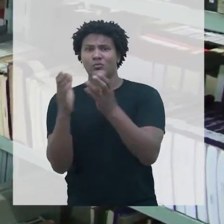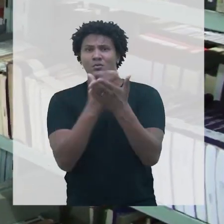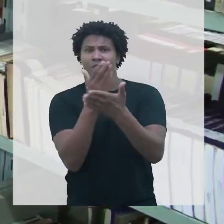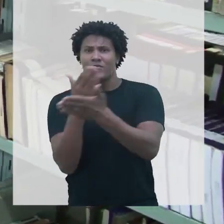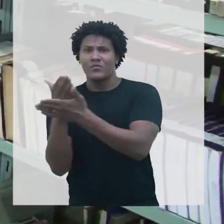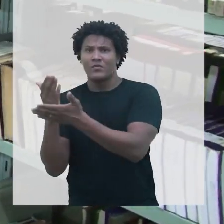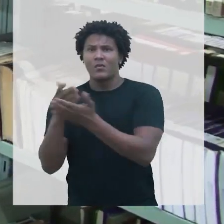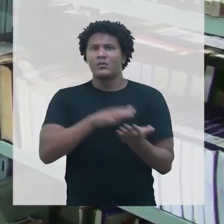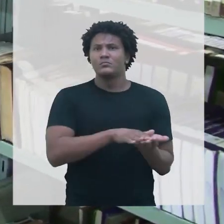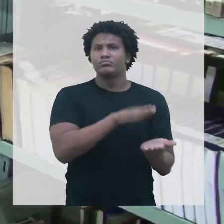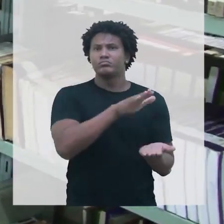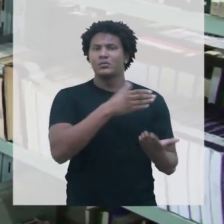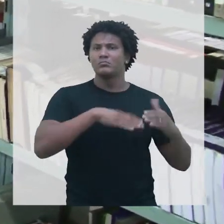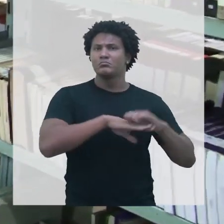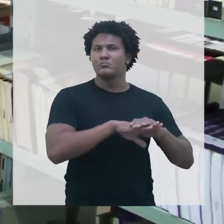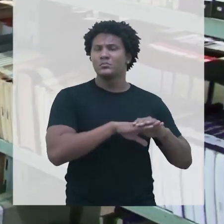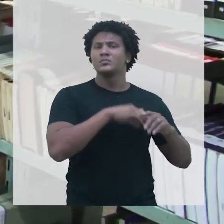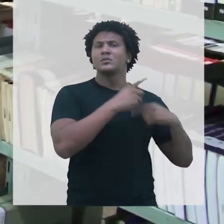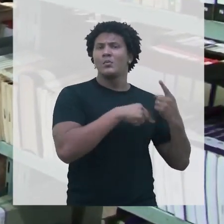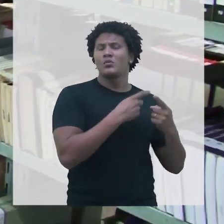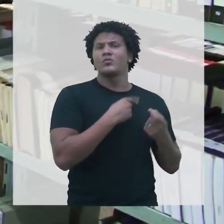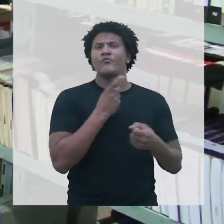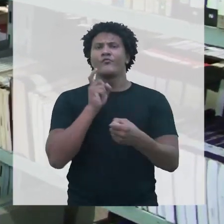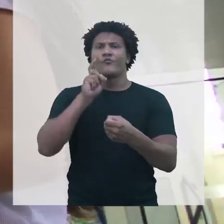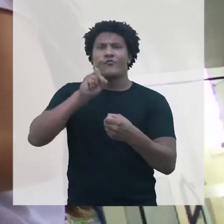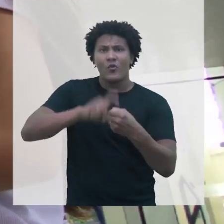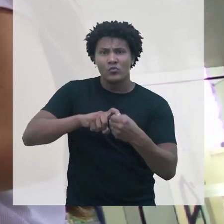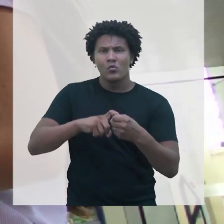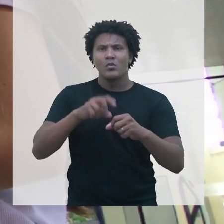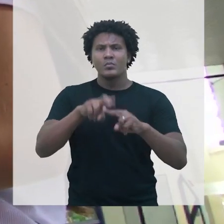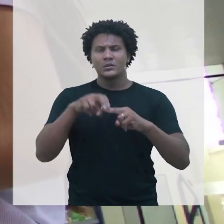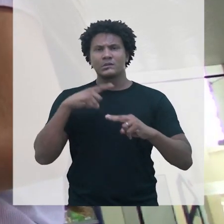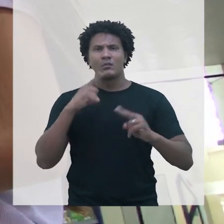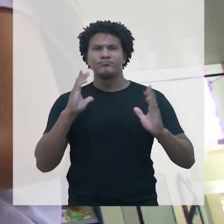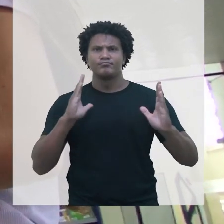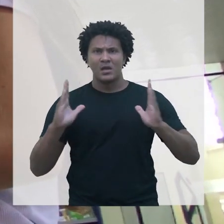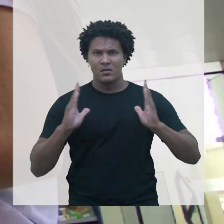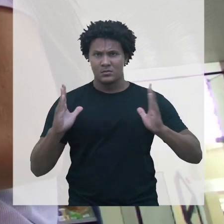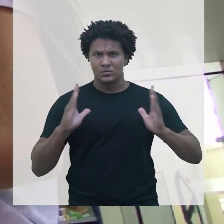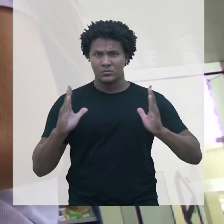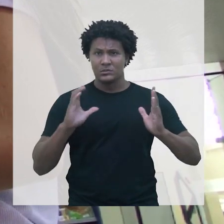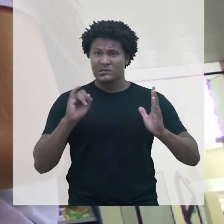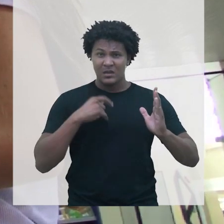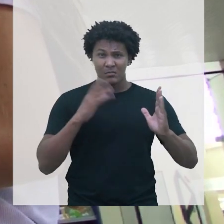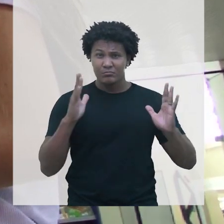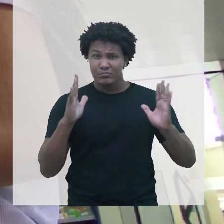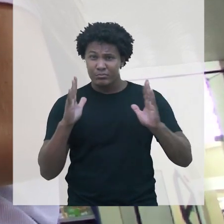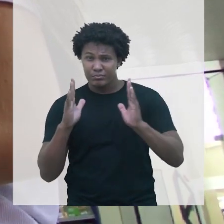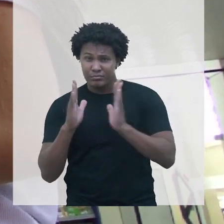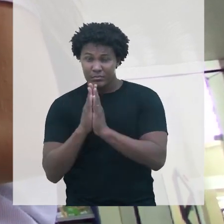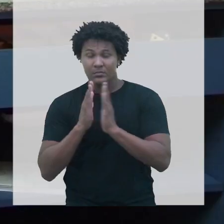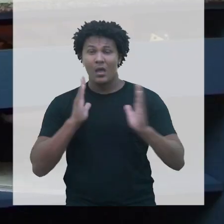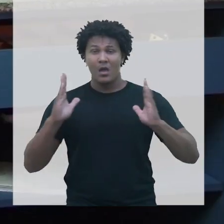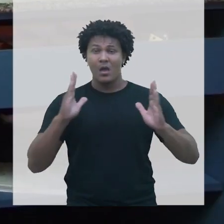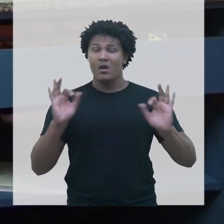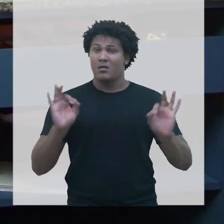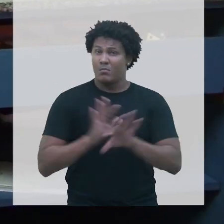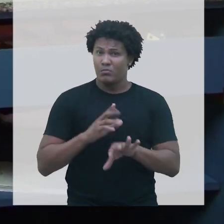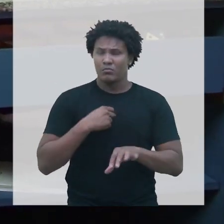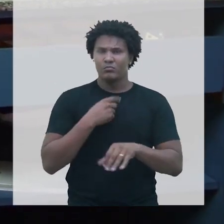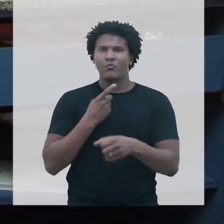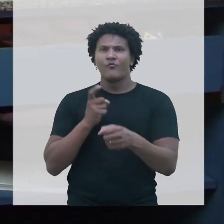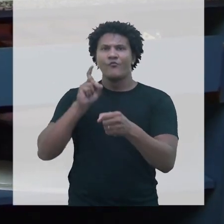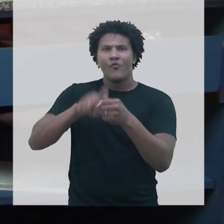é possível pegar emprestado até 16 títulos e eles podem ficar com o estudante por até 30 dias.